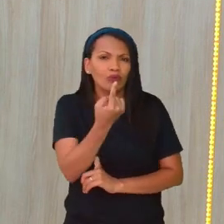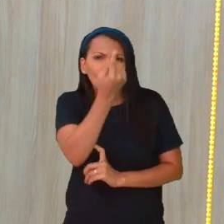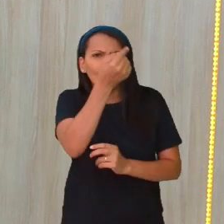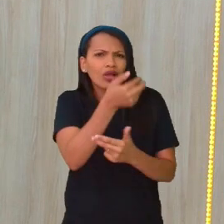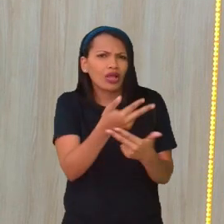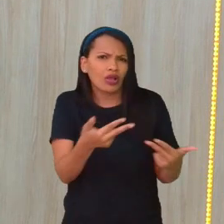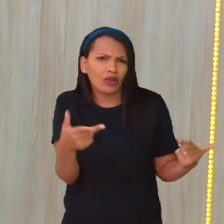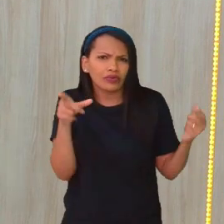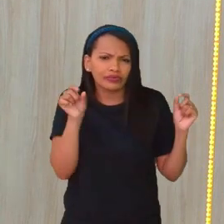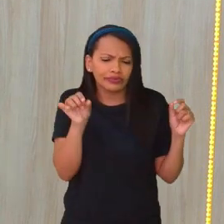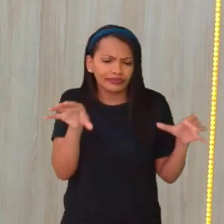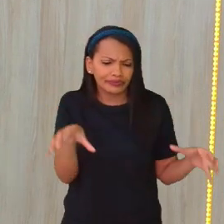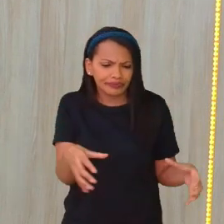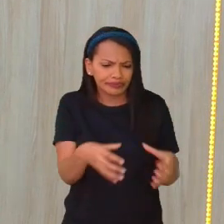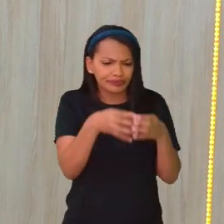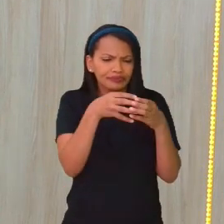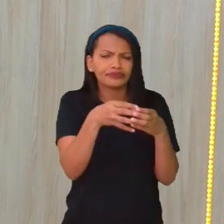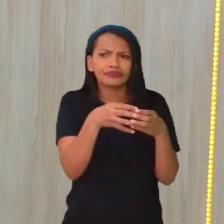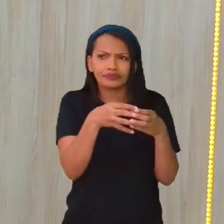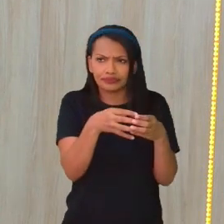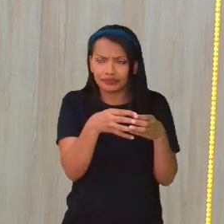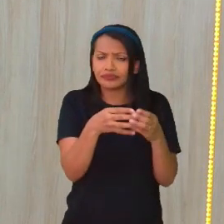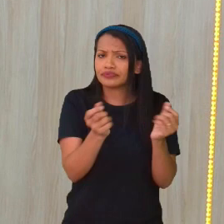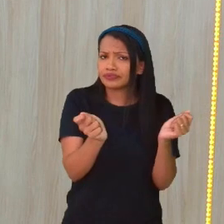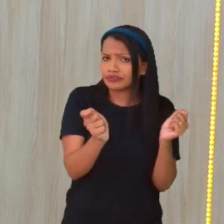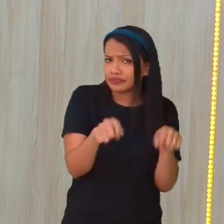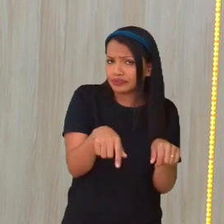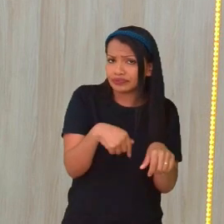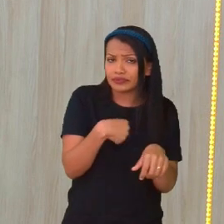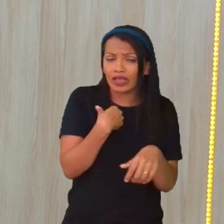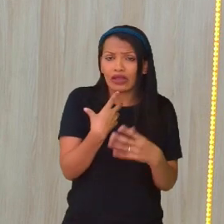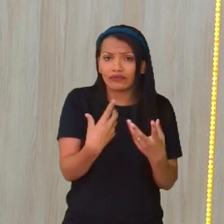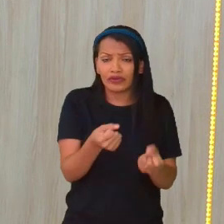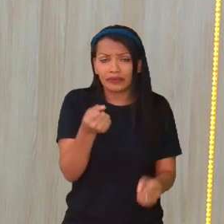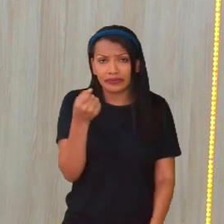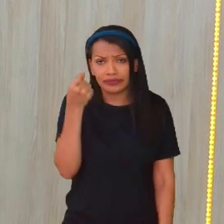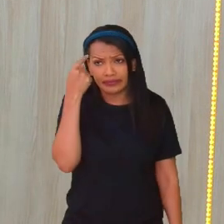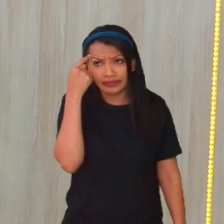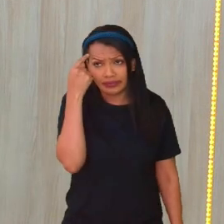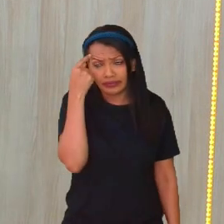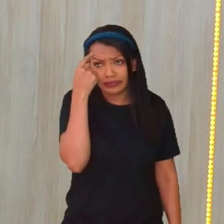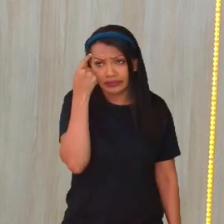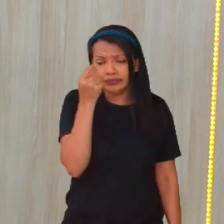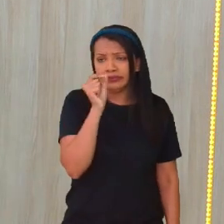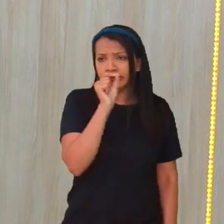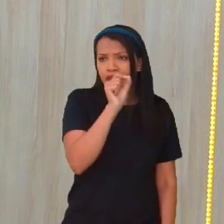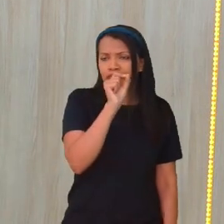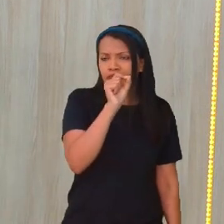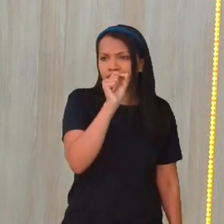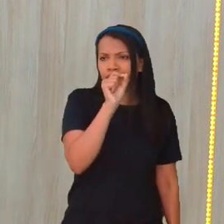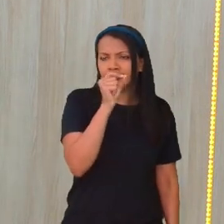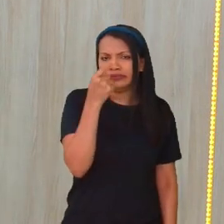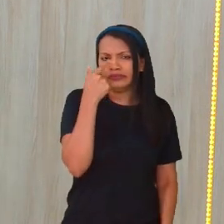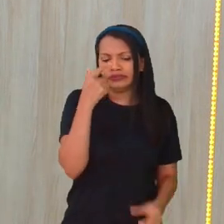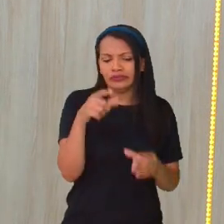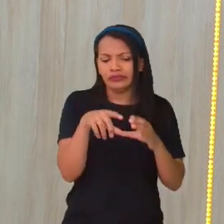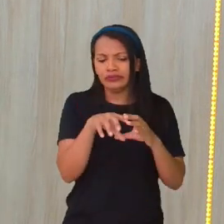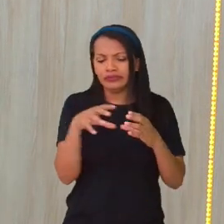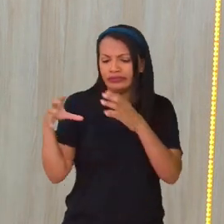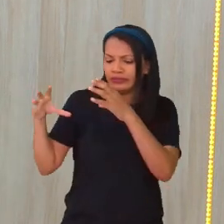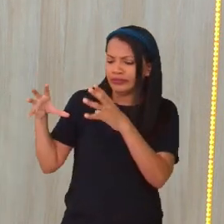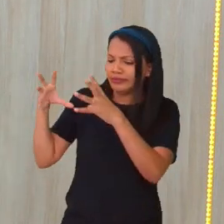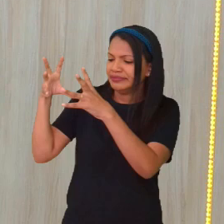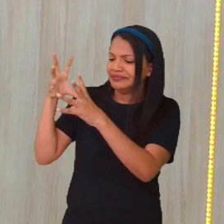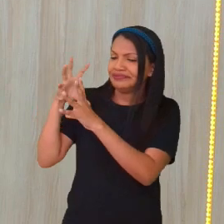um subconjunto. Eu vou chamar subconjunto, mas a gente não vai pensar nisso. A gente vai pensar que é uma parte do seu